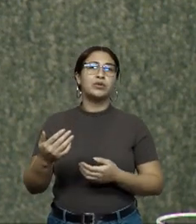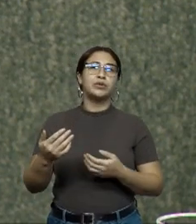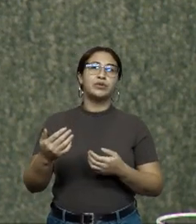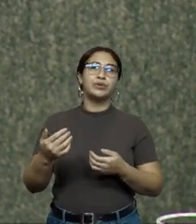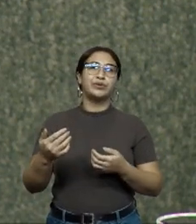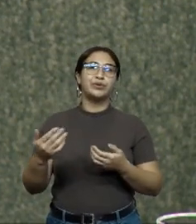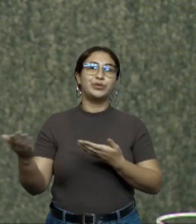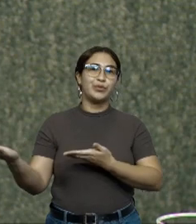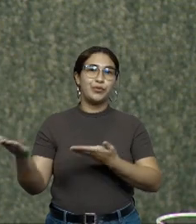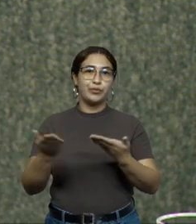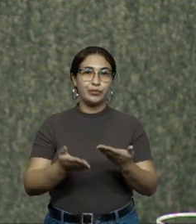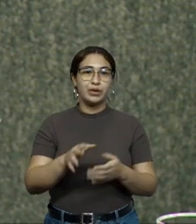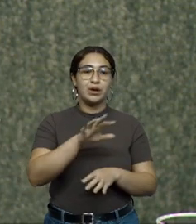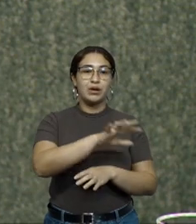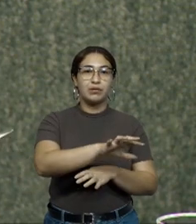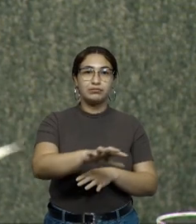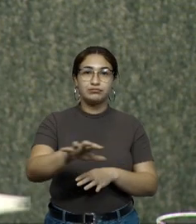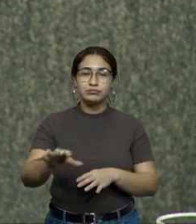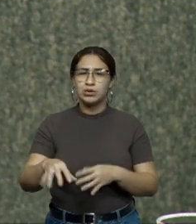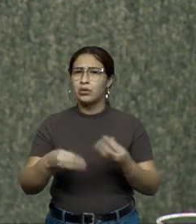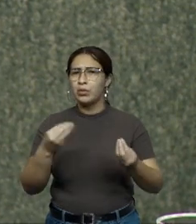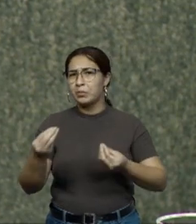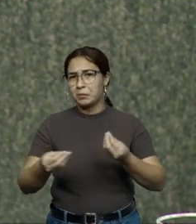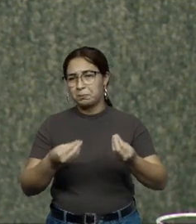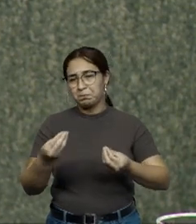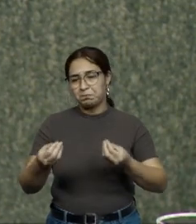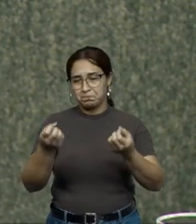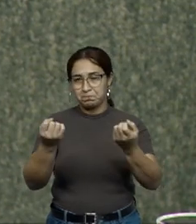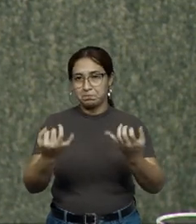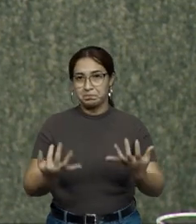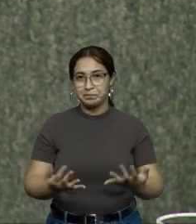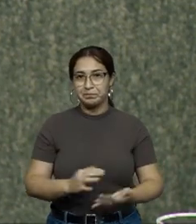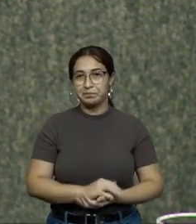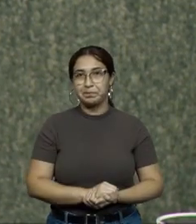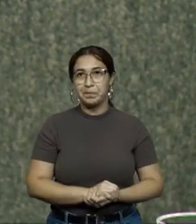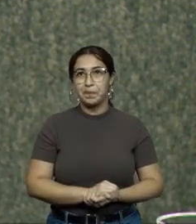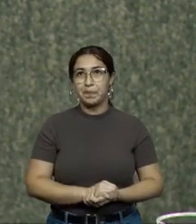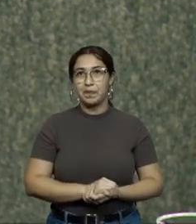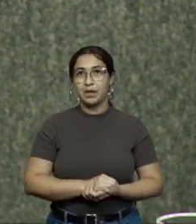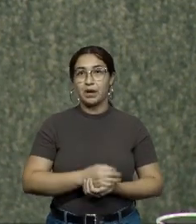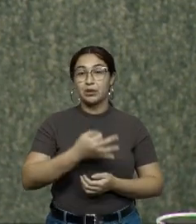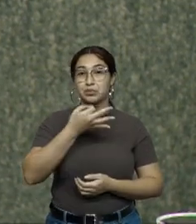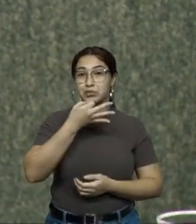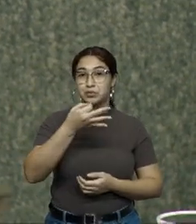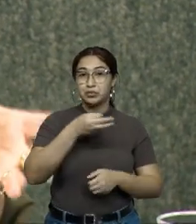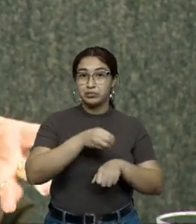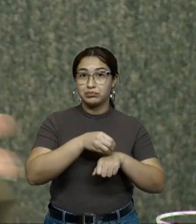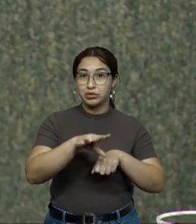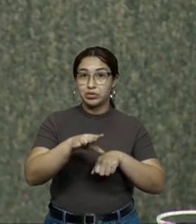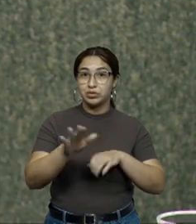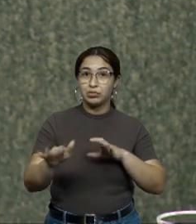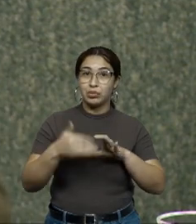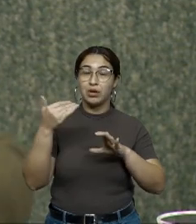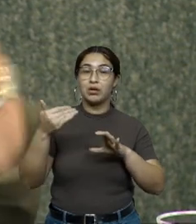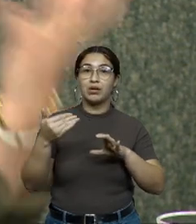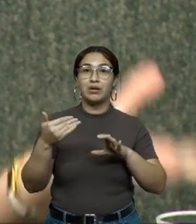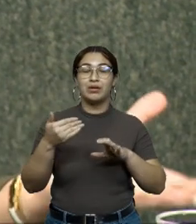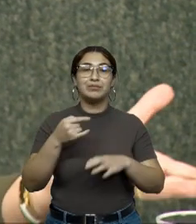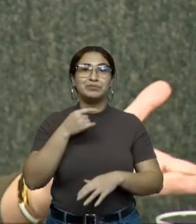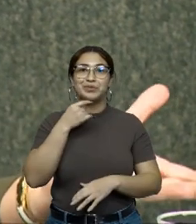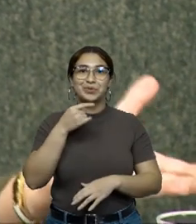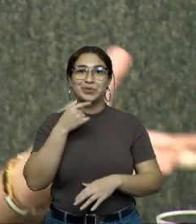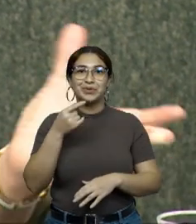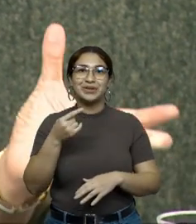as falas das regionais Então essa sugestão não chegou né não tem como a gente colocar